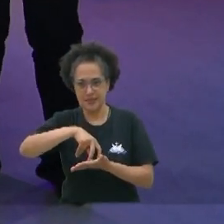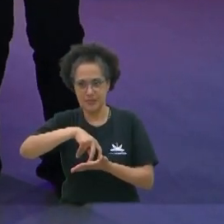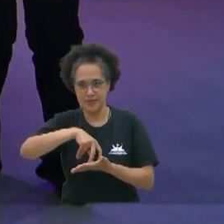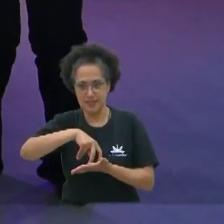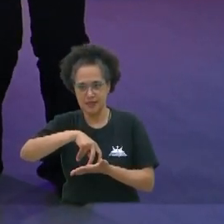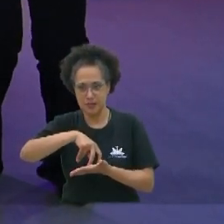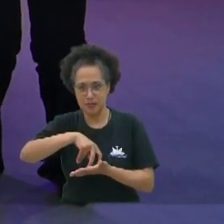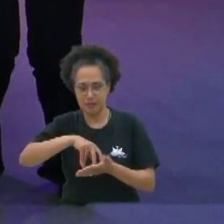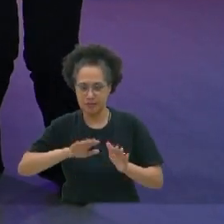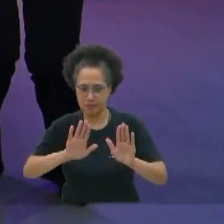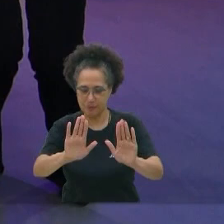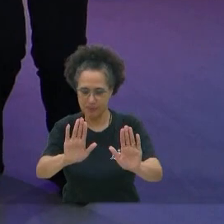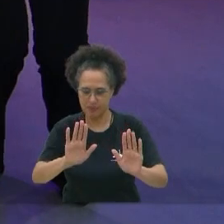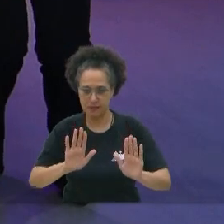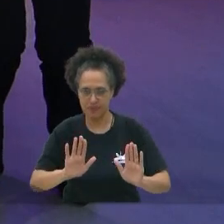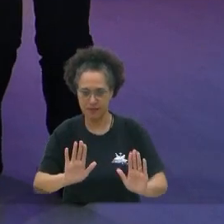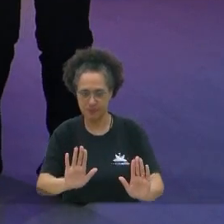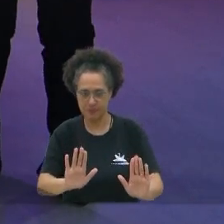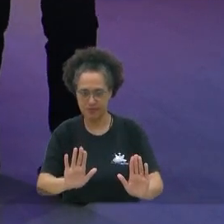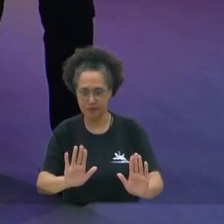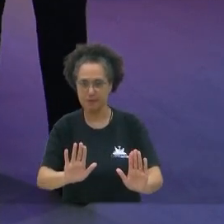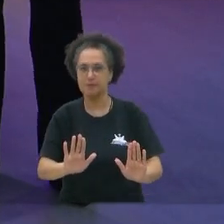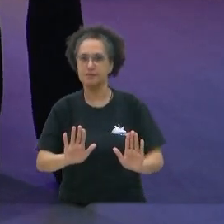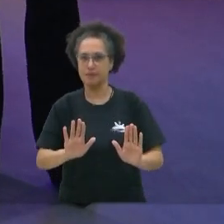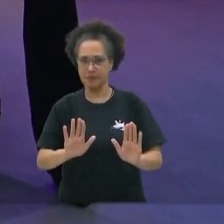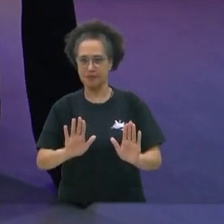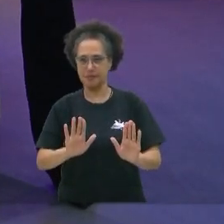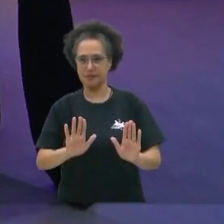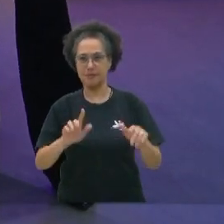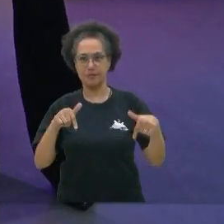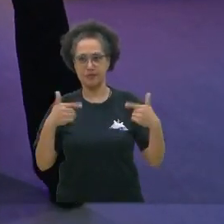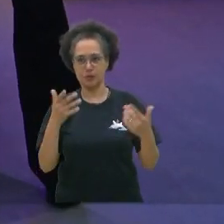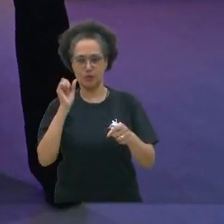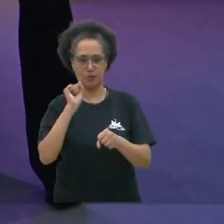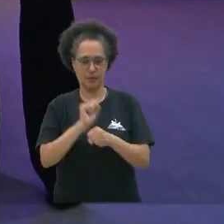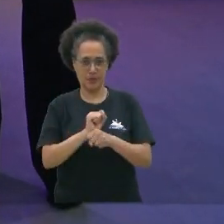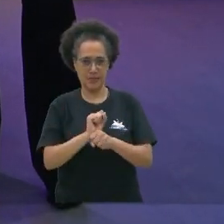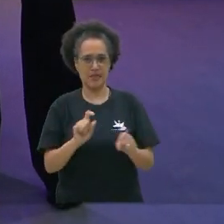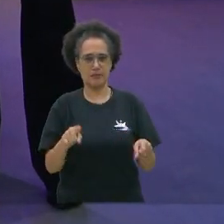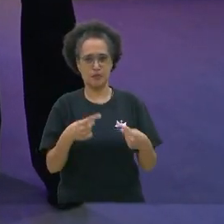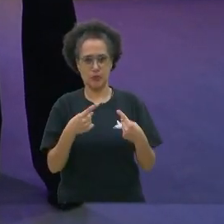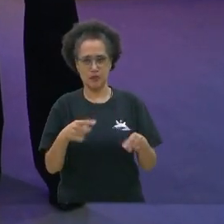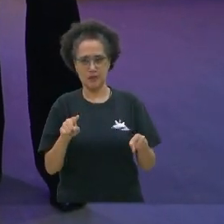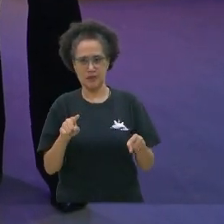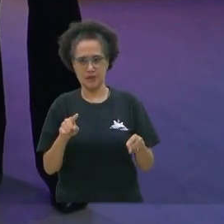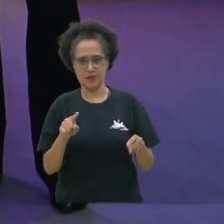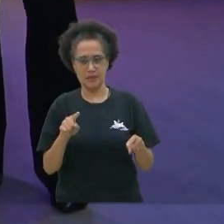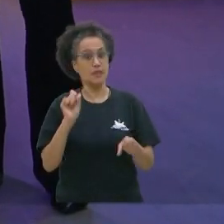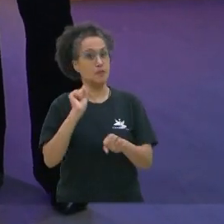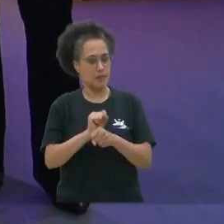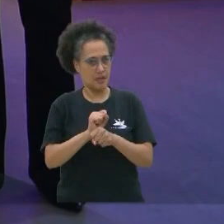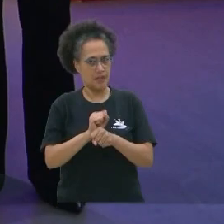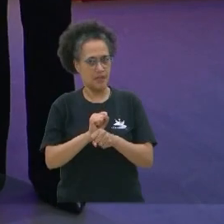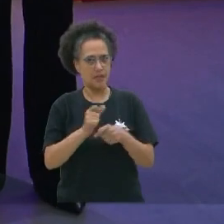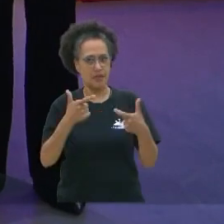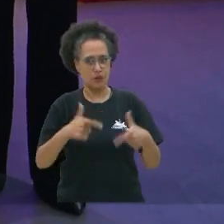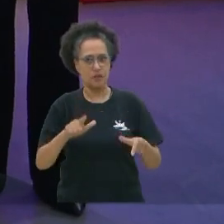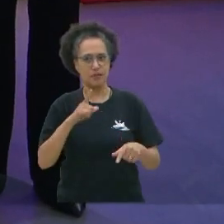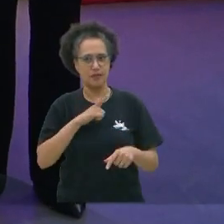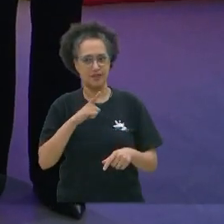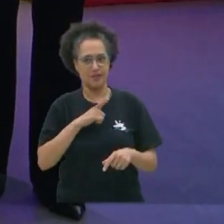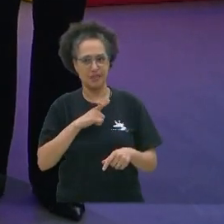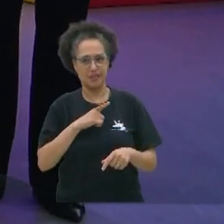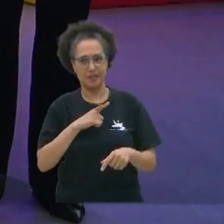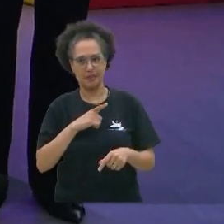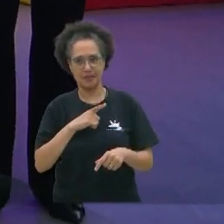é difícil, mas tem que esperar. E aí quando eu parar a música, você tem que parar ali onde você tá, tá bom? Ó,